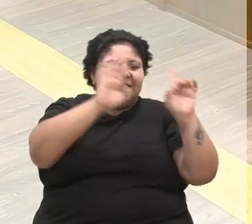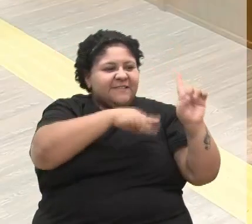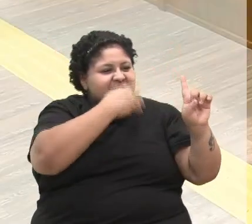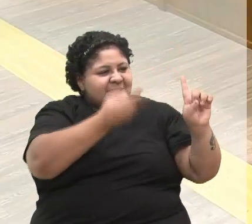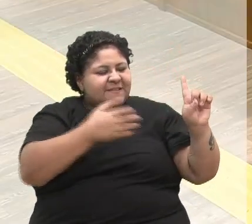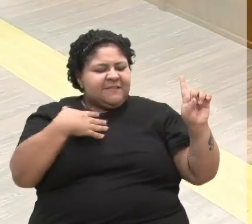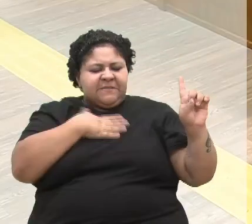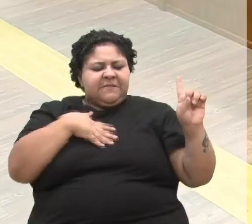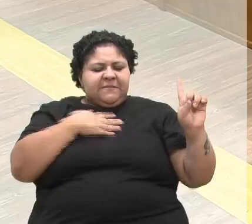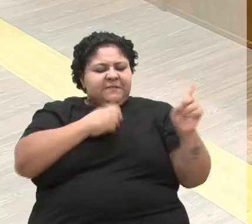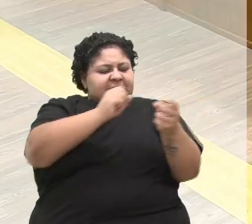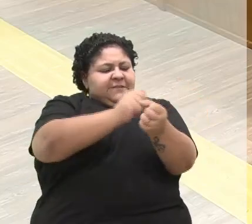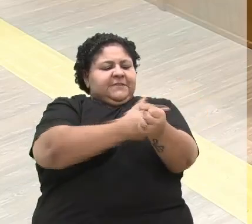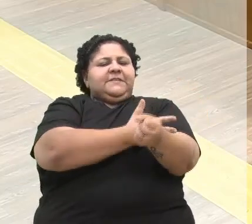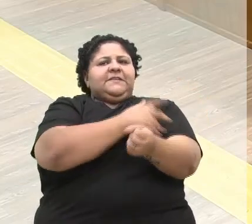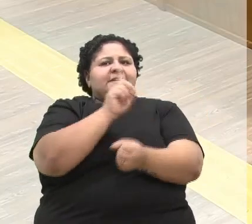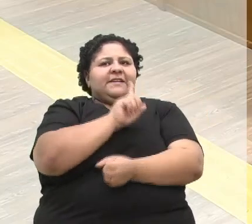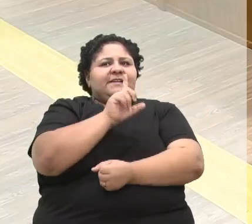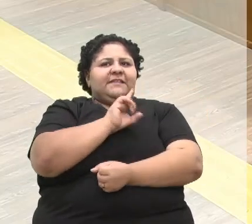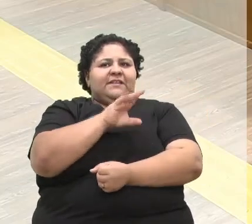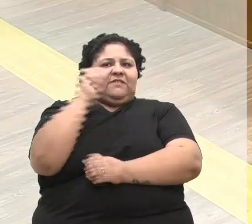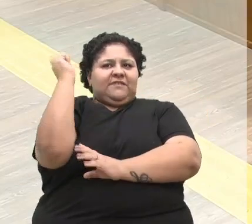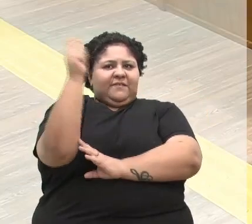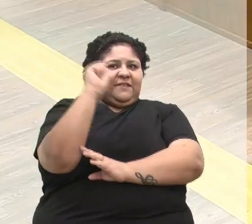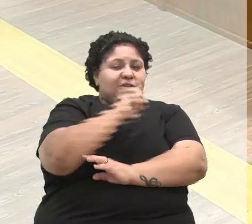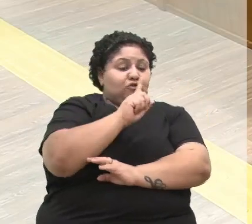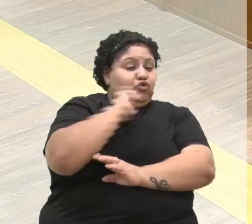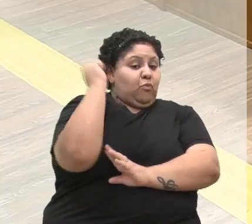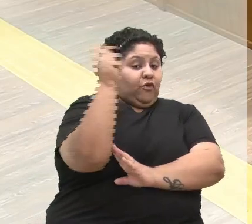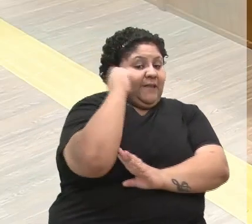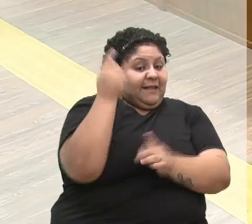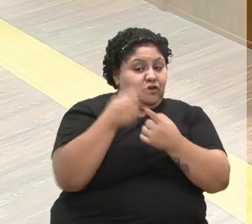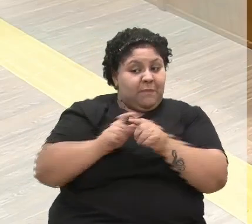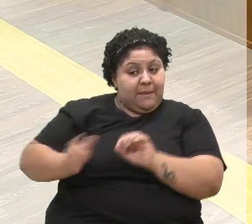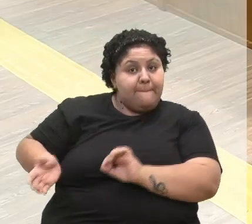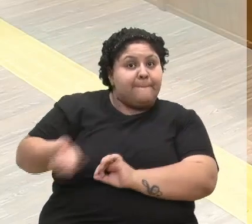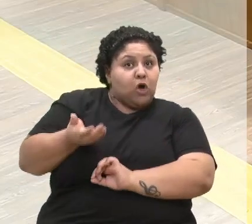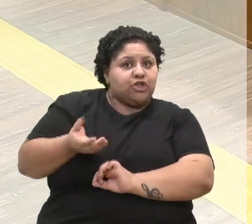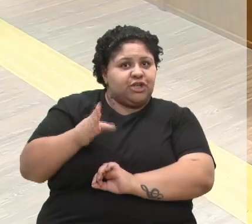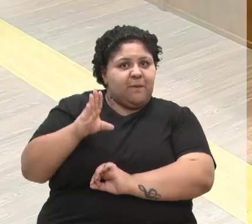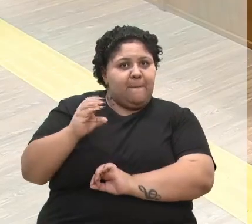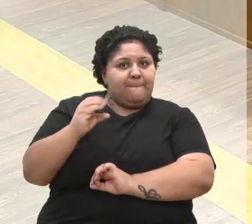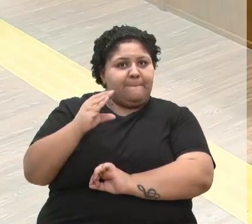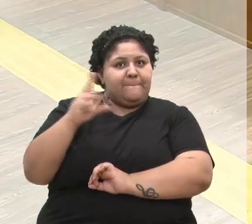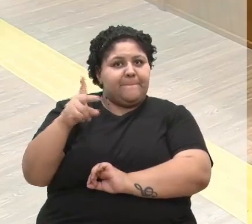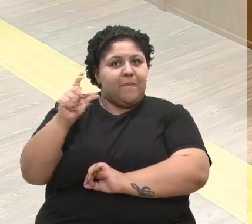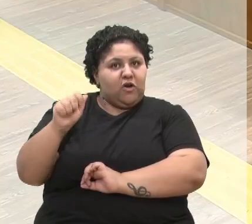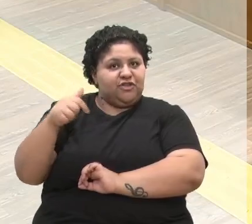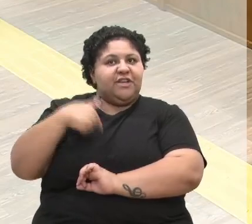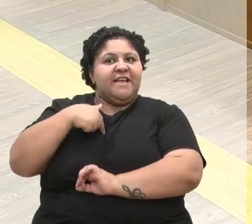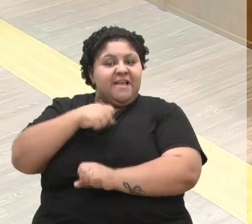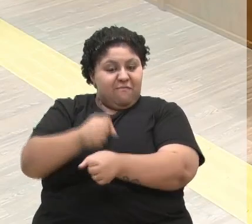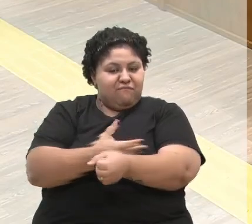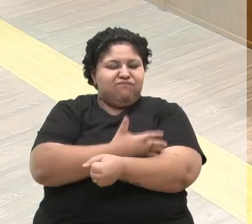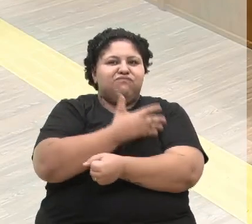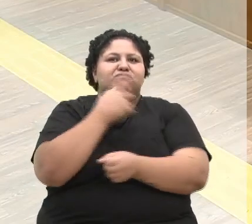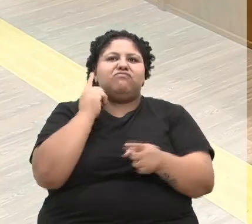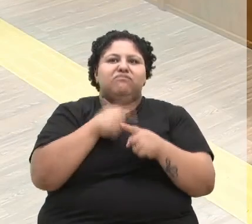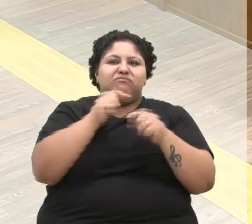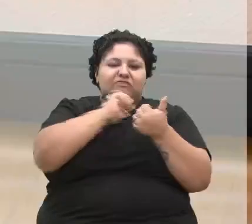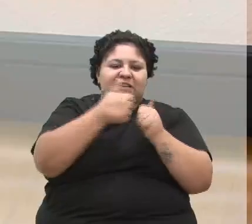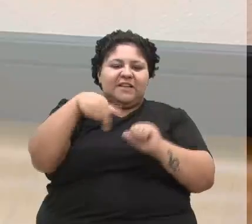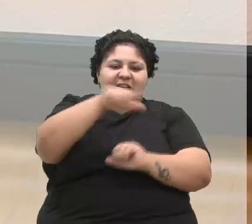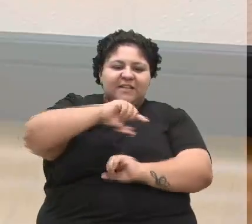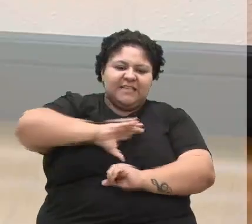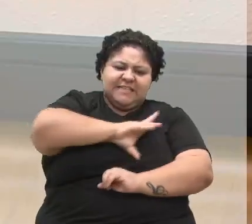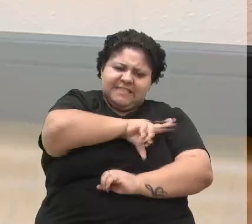senti emocionado aqui, eu não sou bom de laço, mas sou bom na bocha, então eu fico emocionado porque é um esporte que a gente ama,